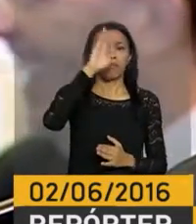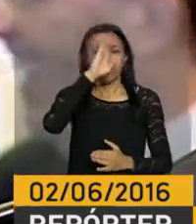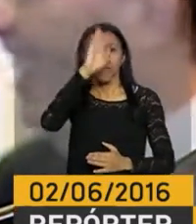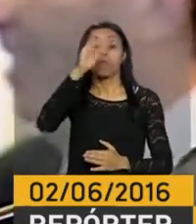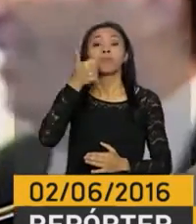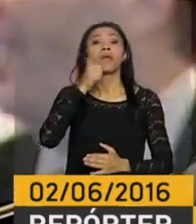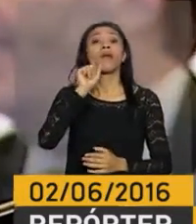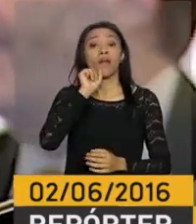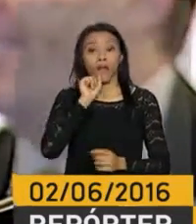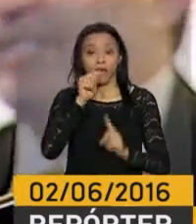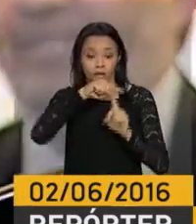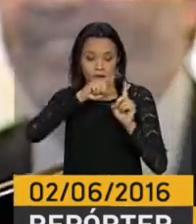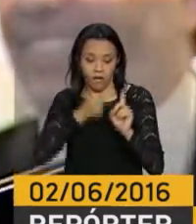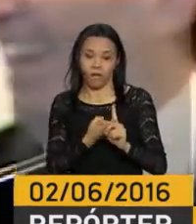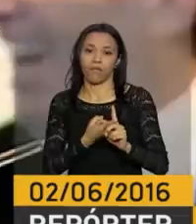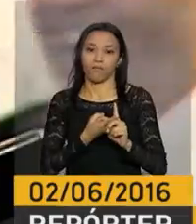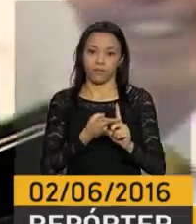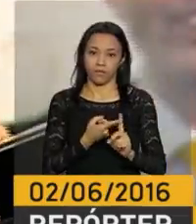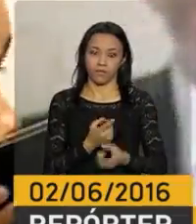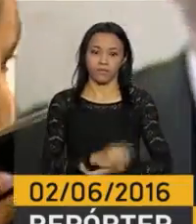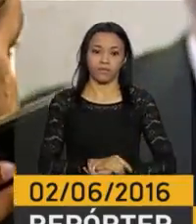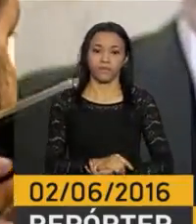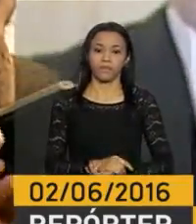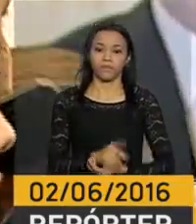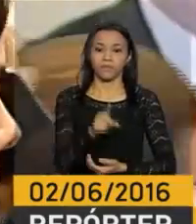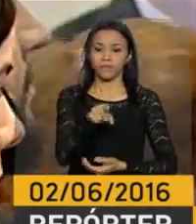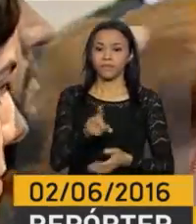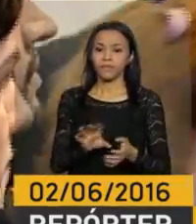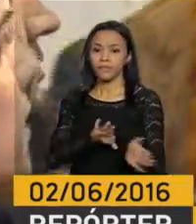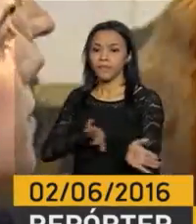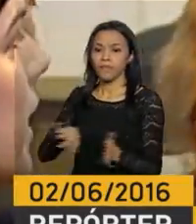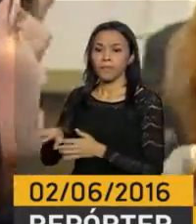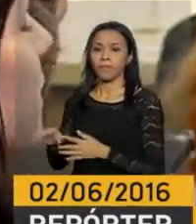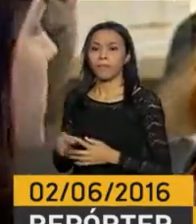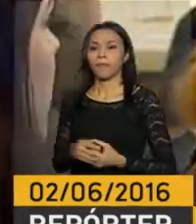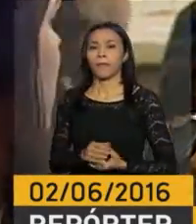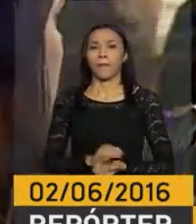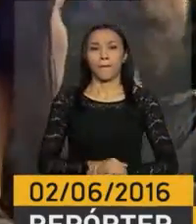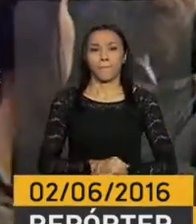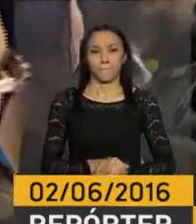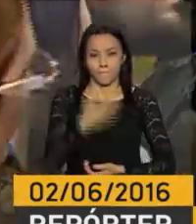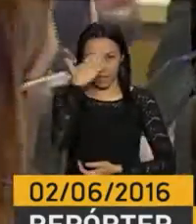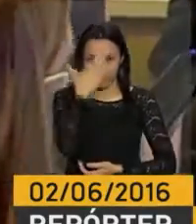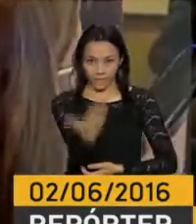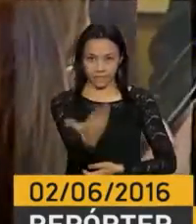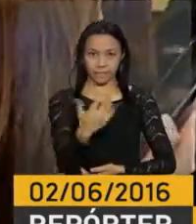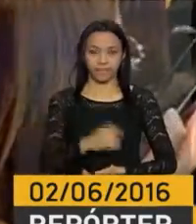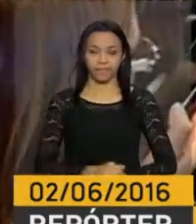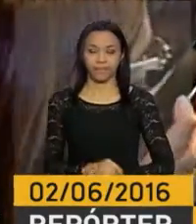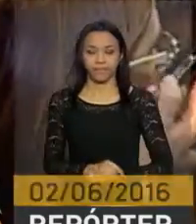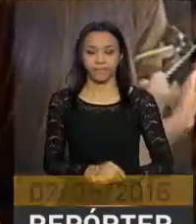gestantes. Passada, 150 cientistas assinaram uma carta. Obrigada, ministro. Obrigada.